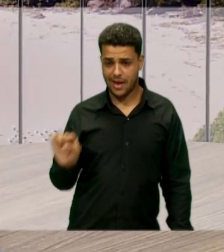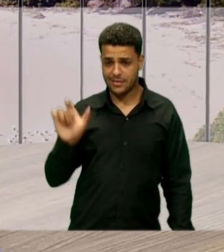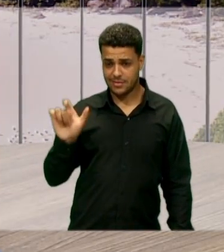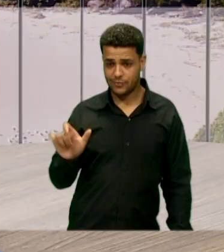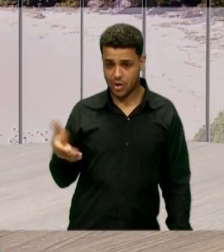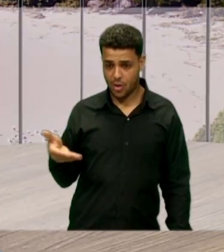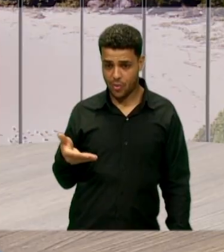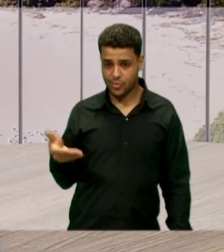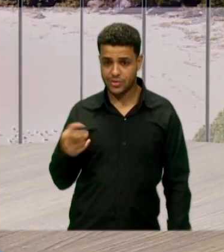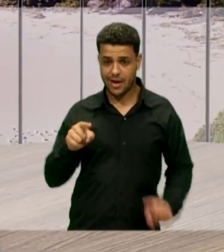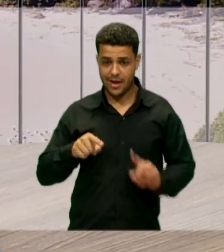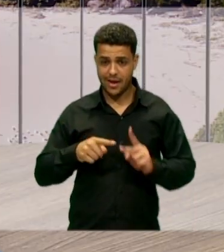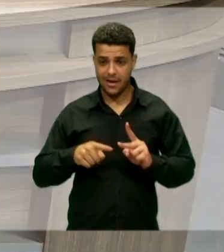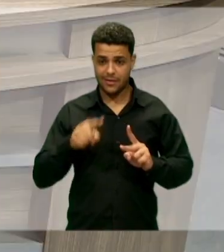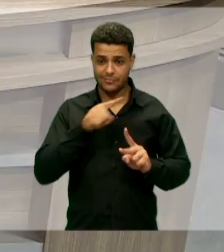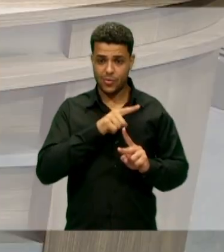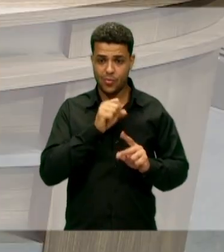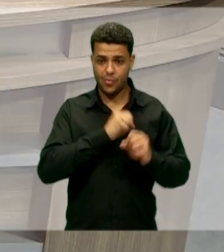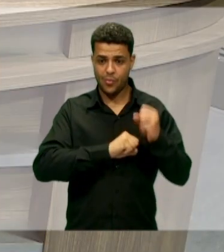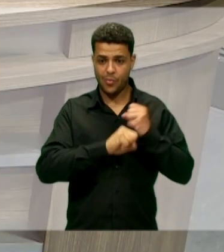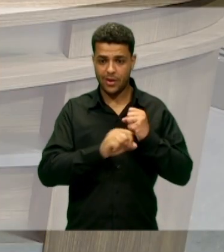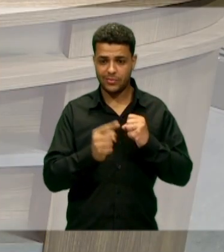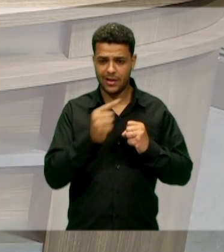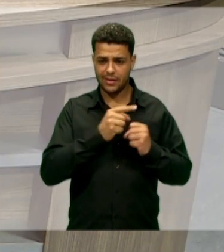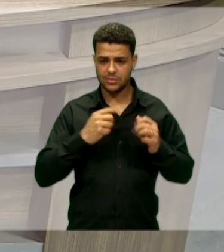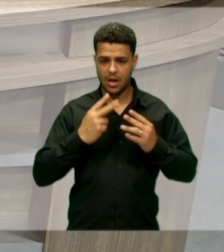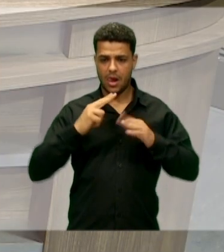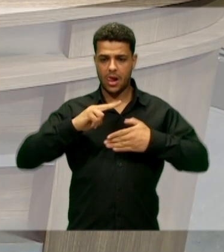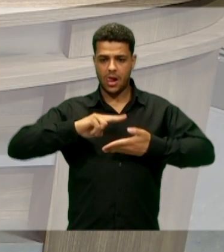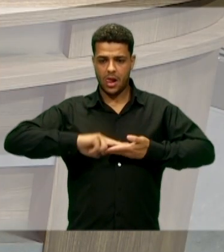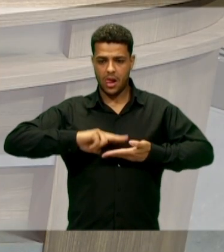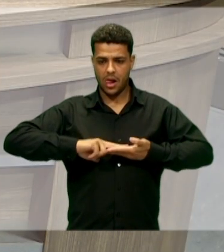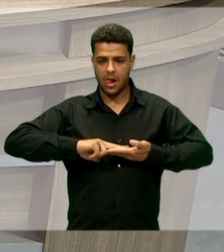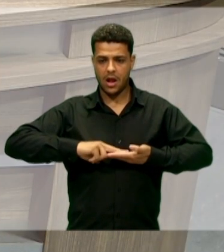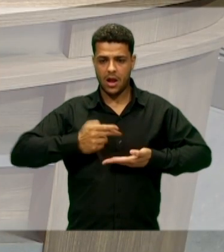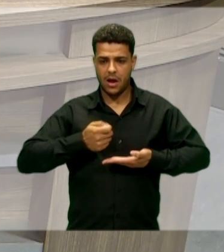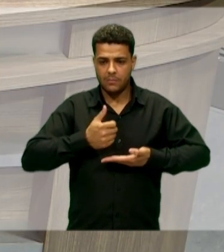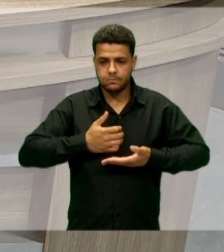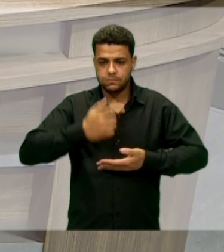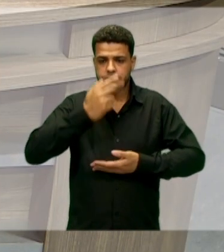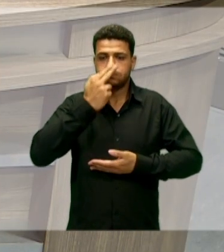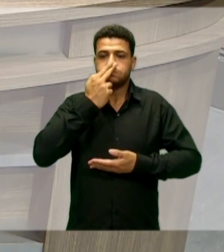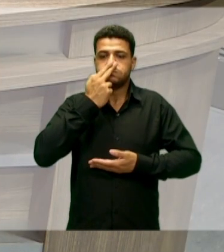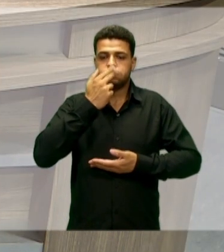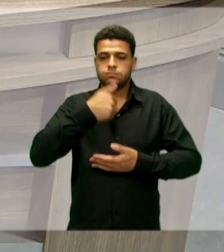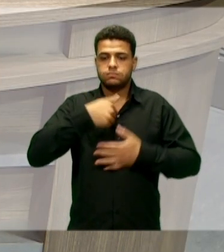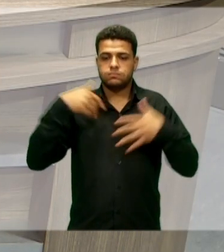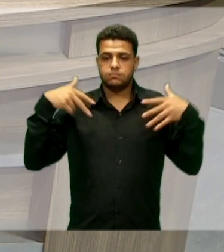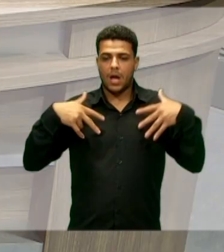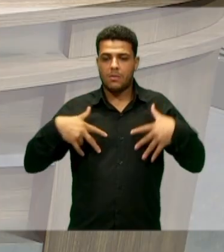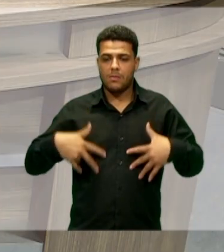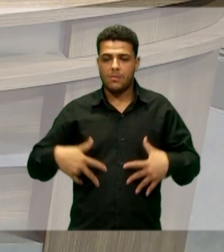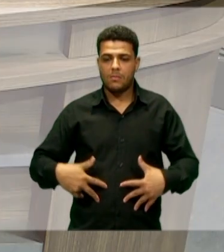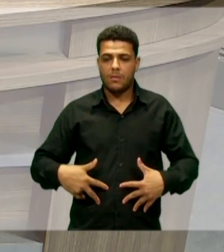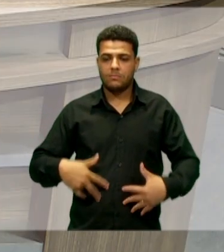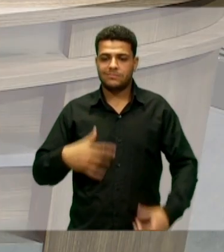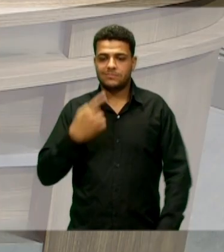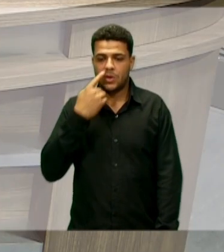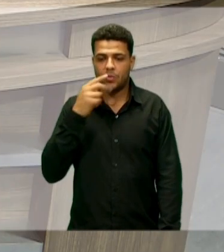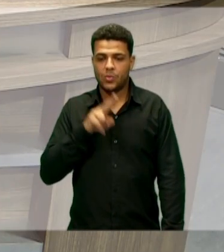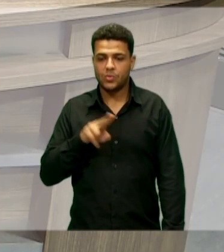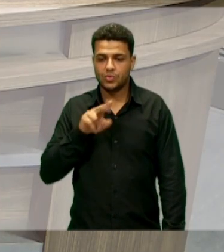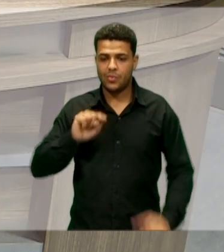tal hoje, essa é a fulana de tal um ano antes. Ela na cama, num leito de hospital, toda entubada, cheia de acesso, ela fez uso